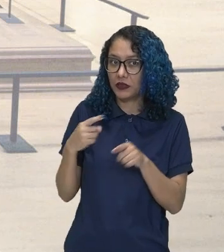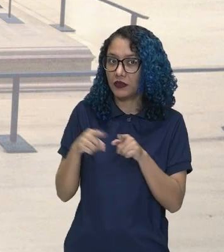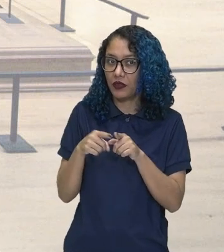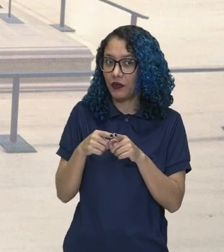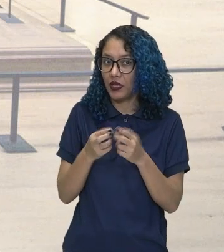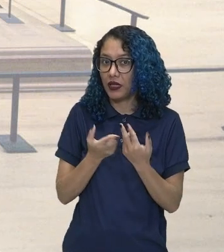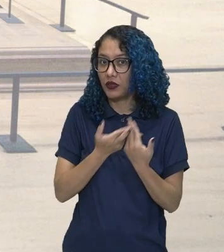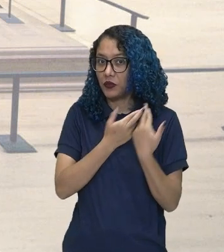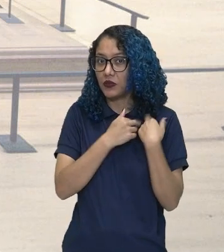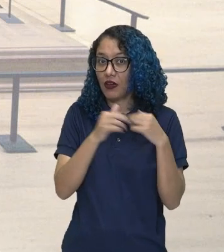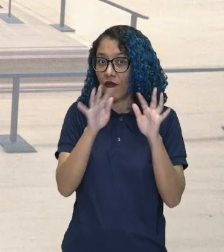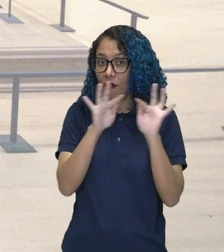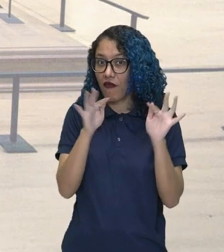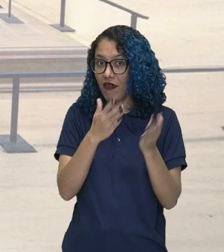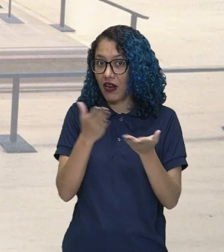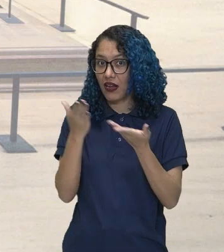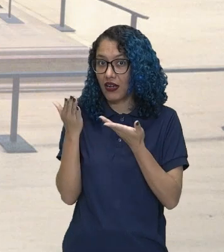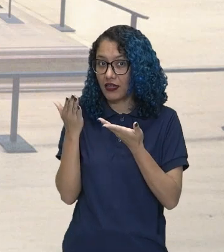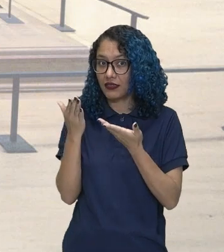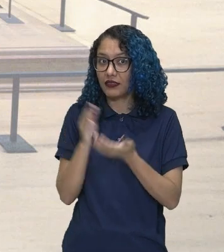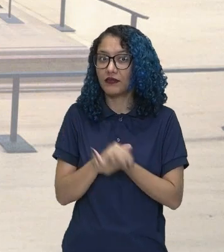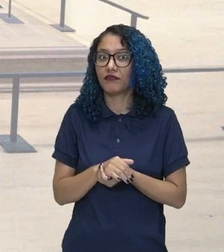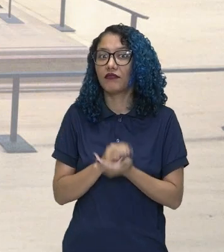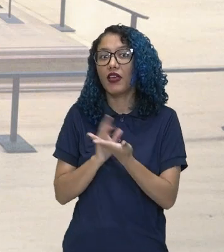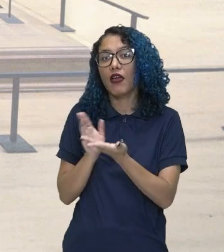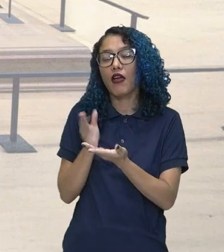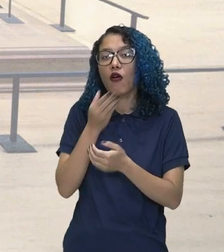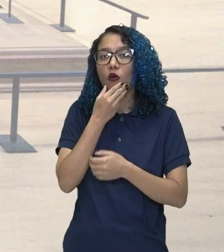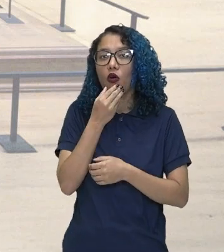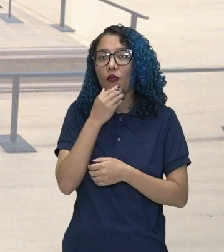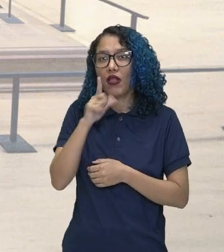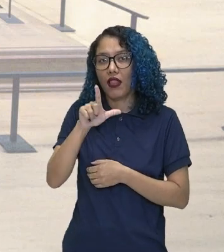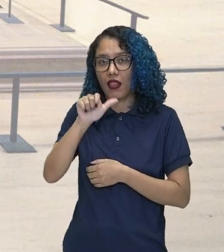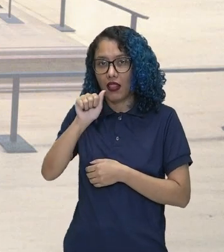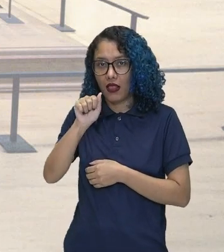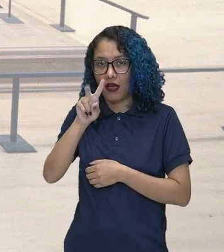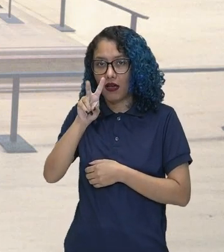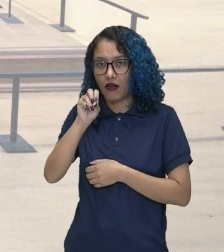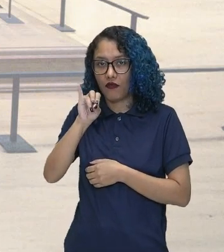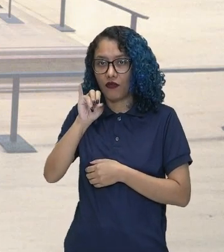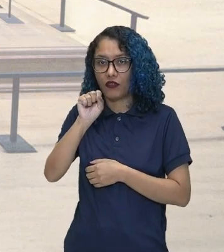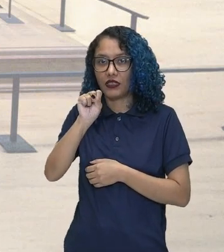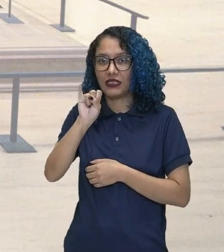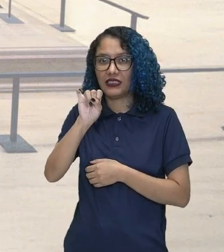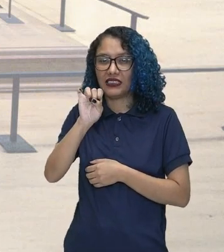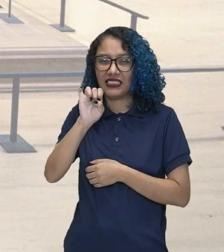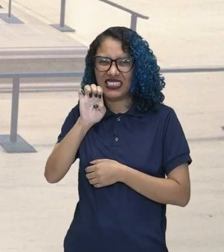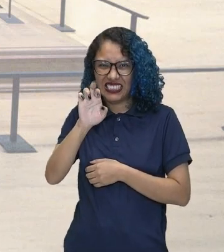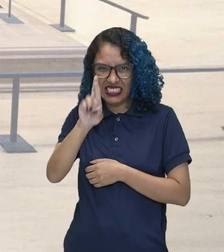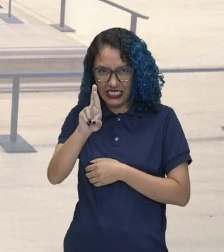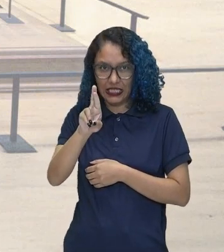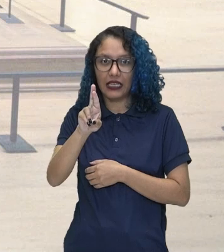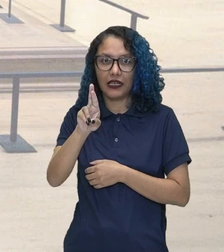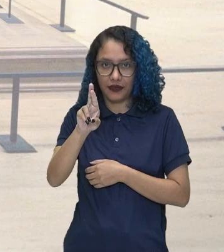essa frase. Lavoisier, aqui do meu lado. Lavoisier,